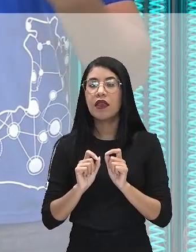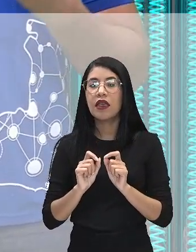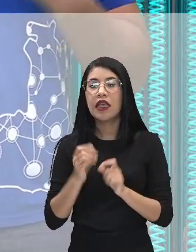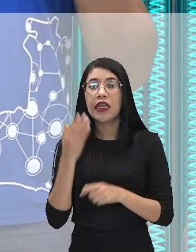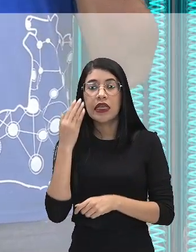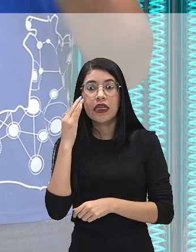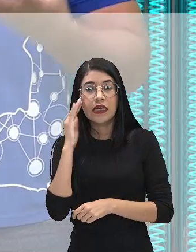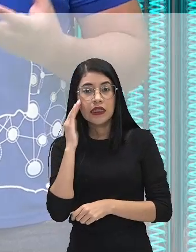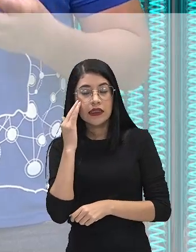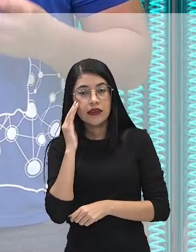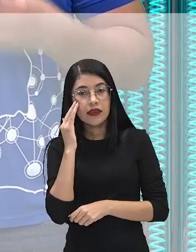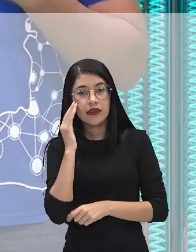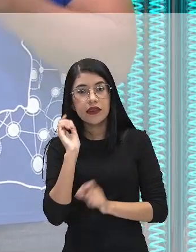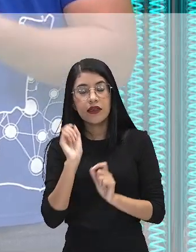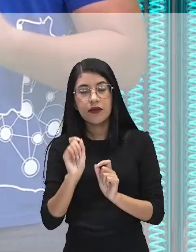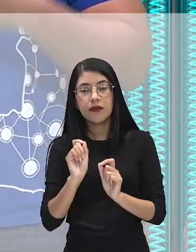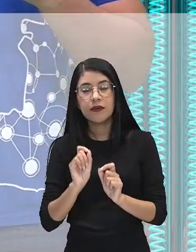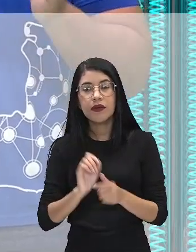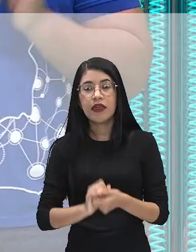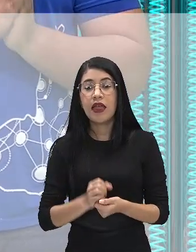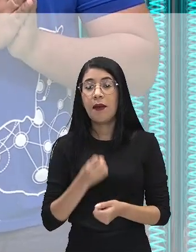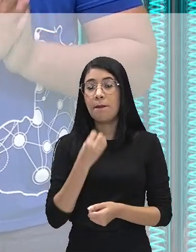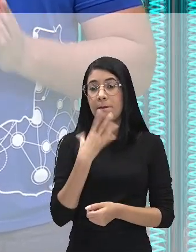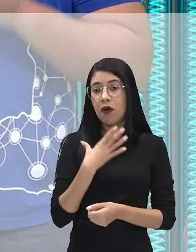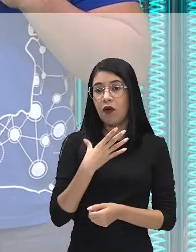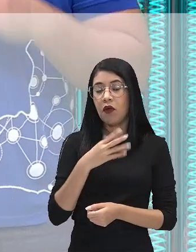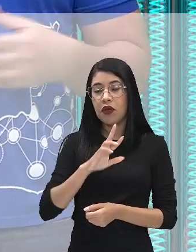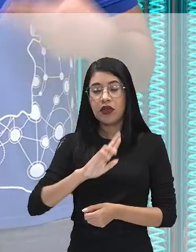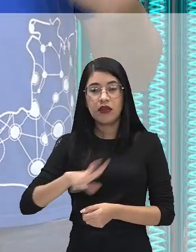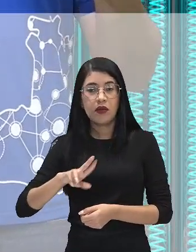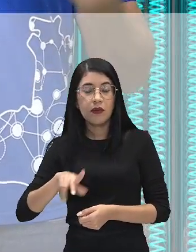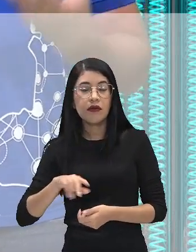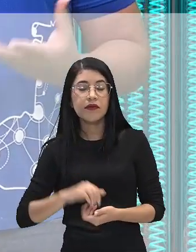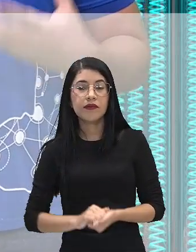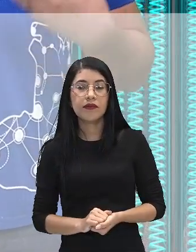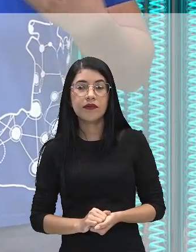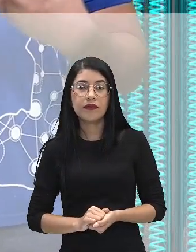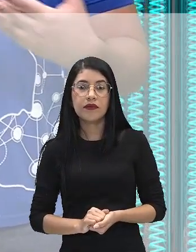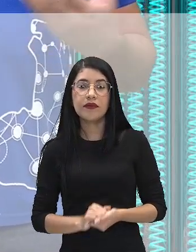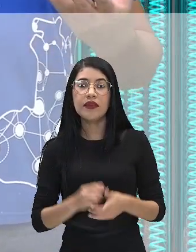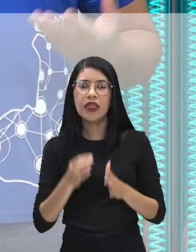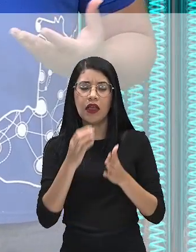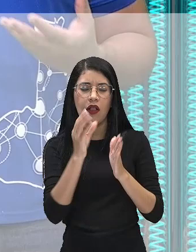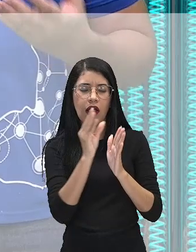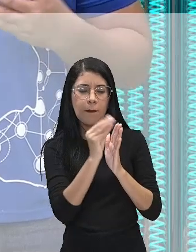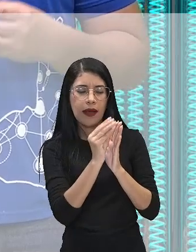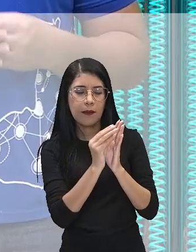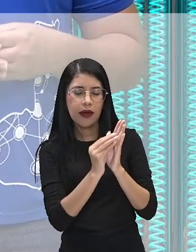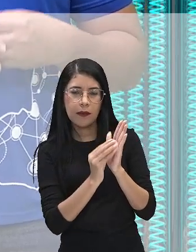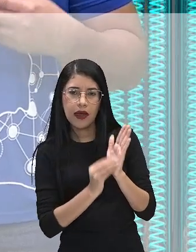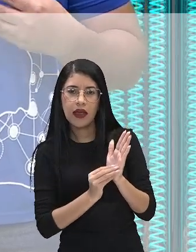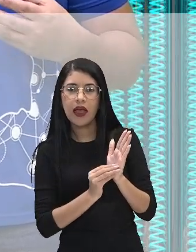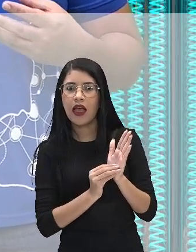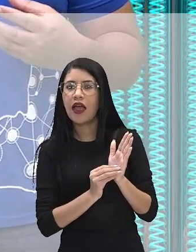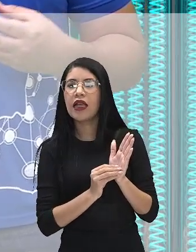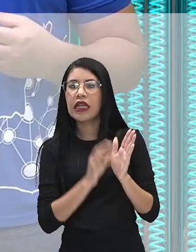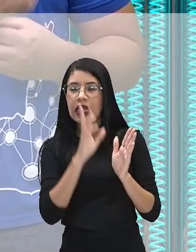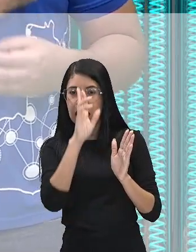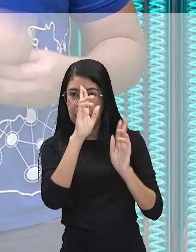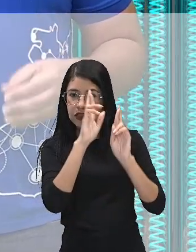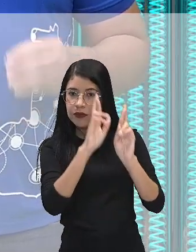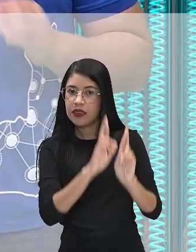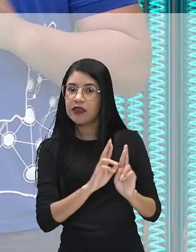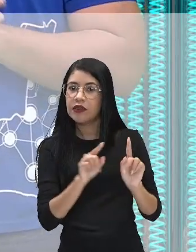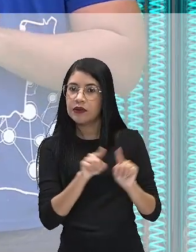de conseguir ver o que é bom e o que não é bom. E, claro, escrever, colocar ali de forma respeitosa